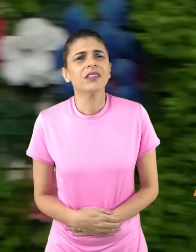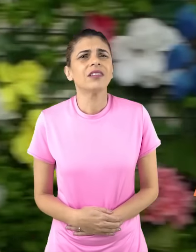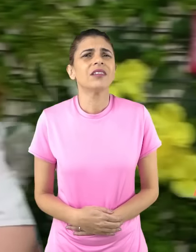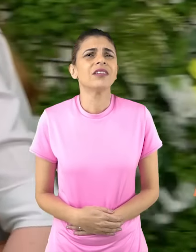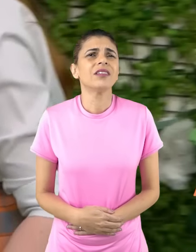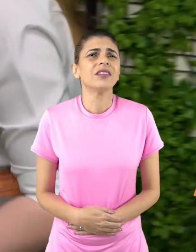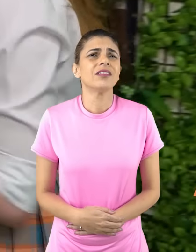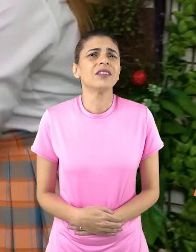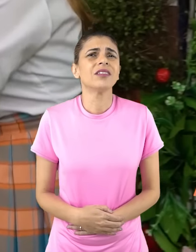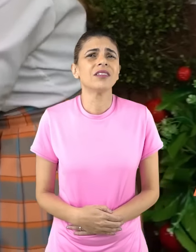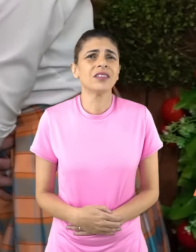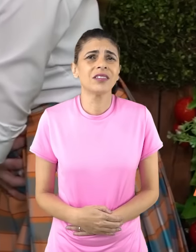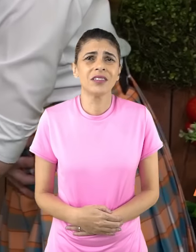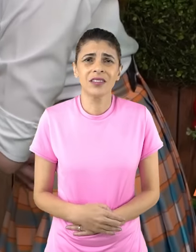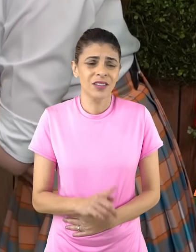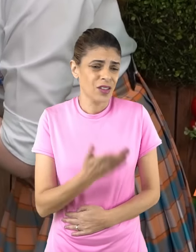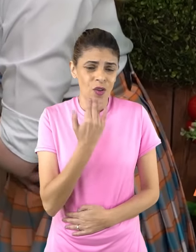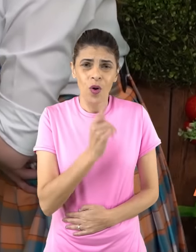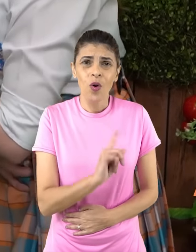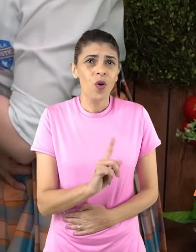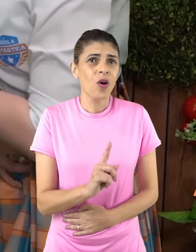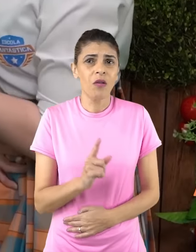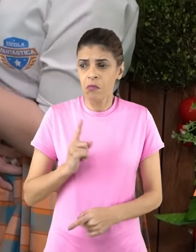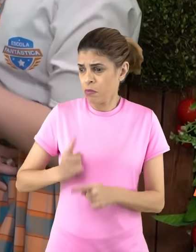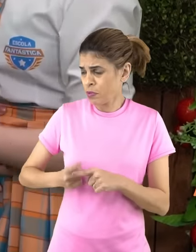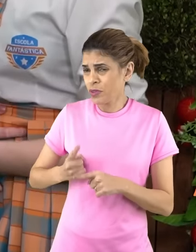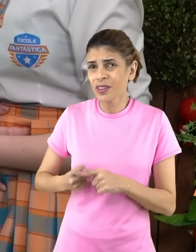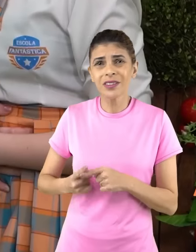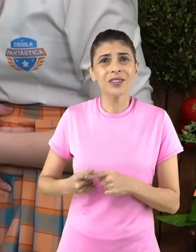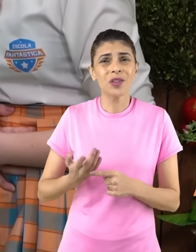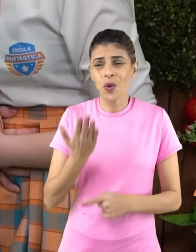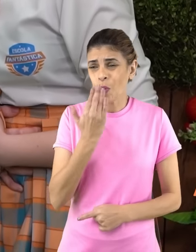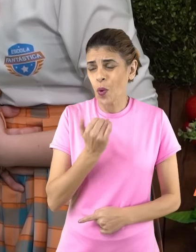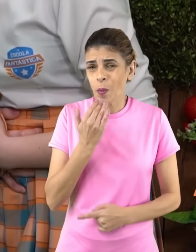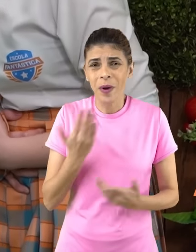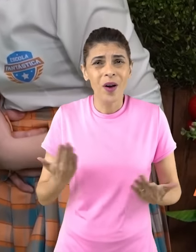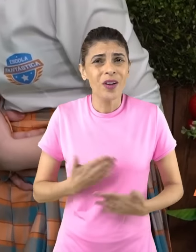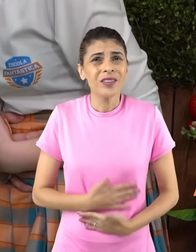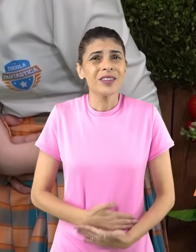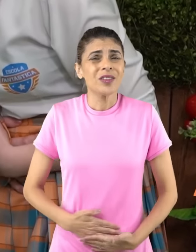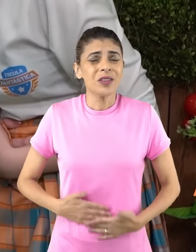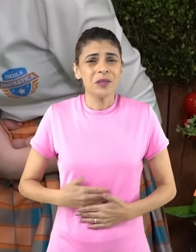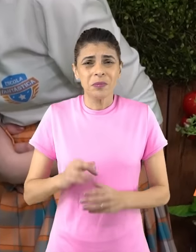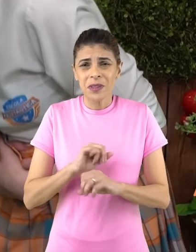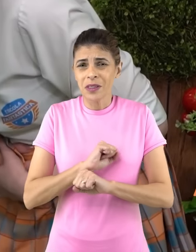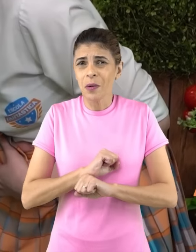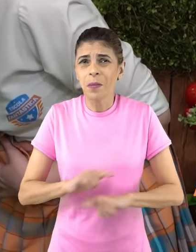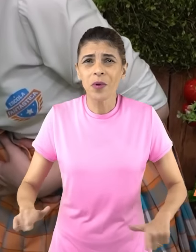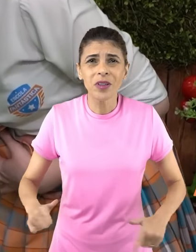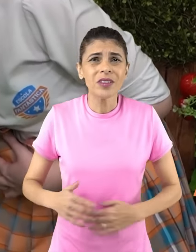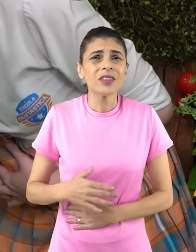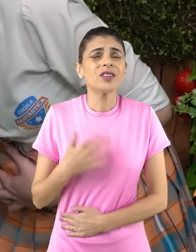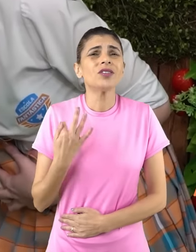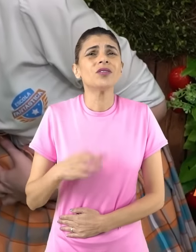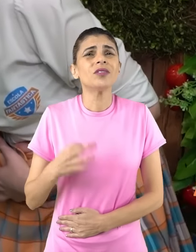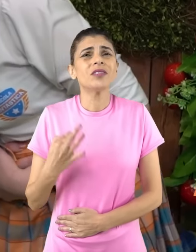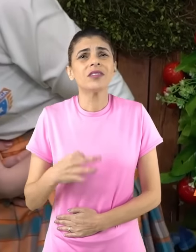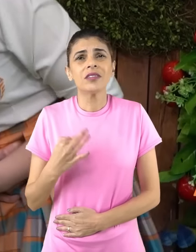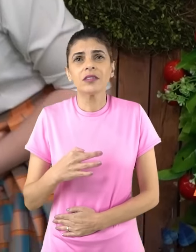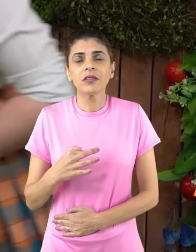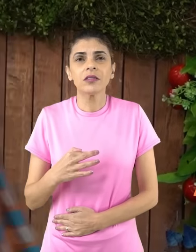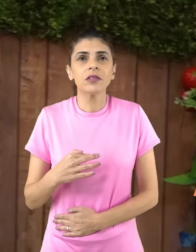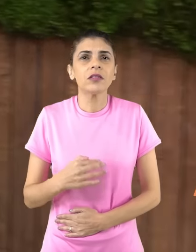Daniel É melhor você não comer isso Por quê? Ai, porque eu comi Agora eu tô passando mal Ai, socorro Help